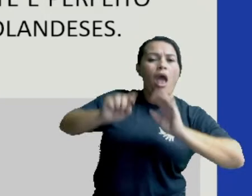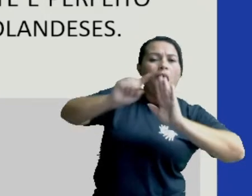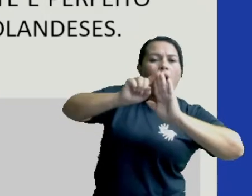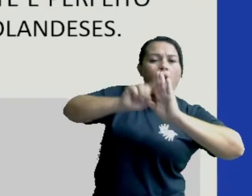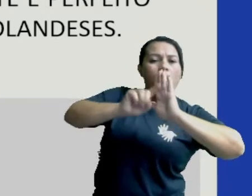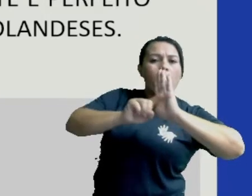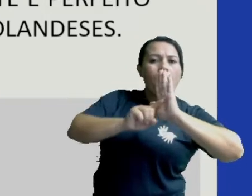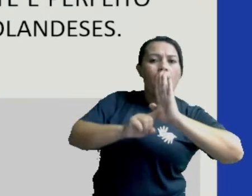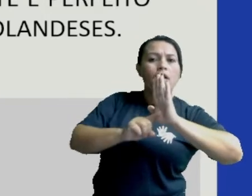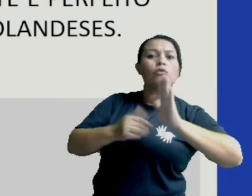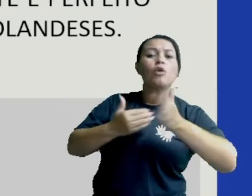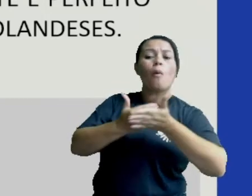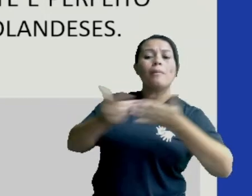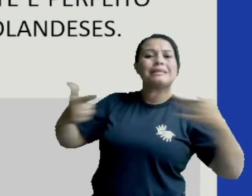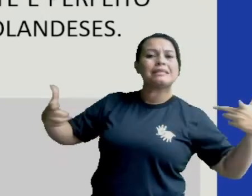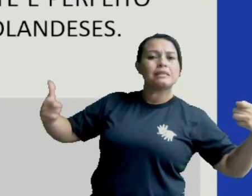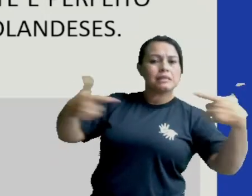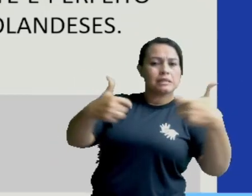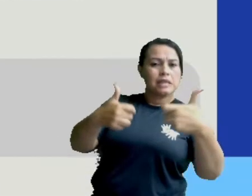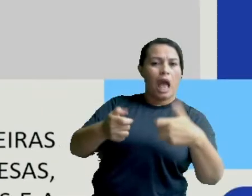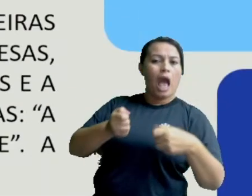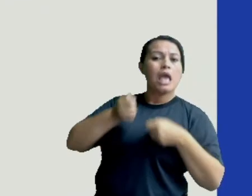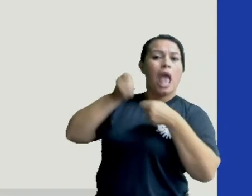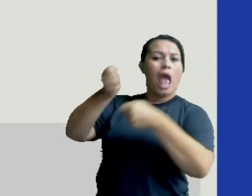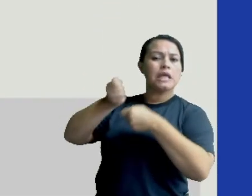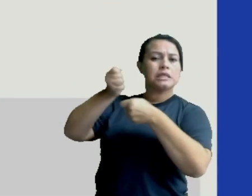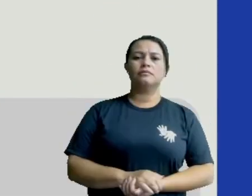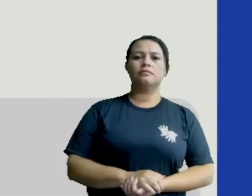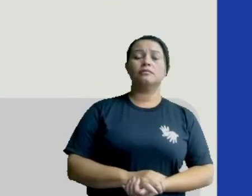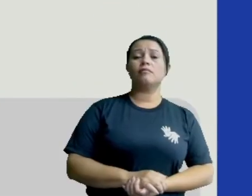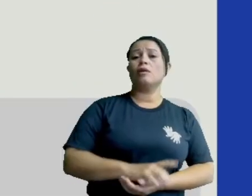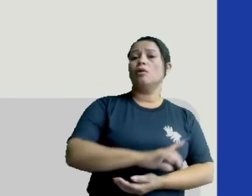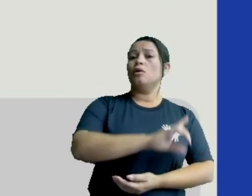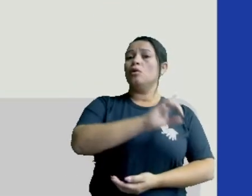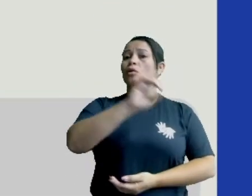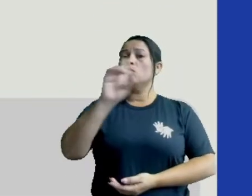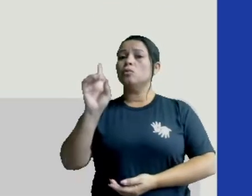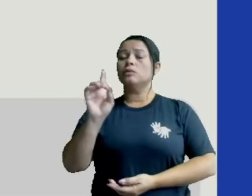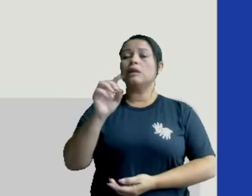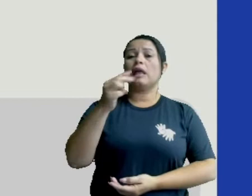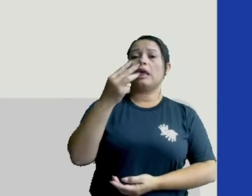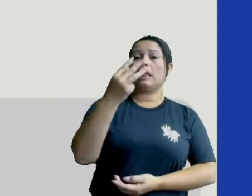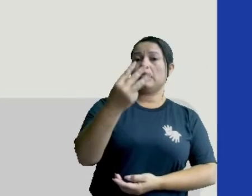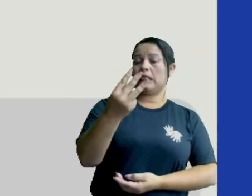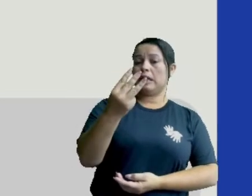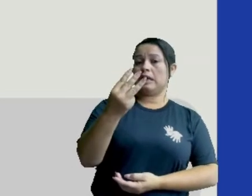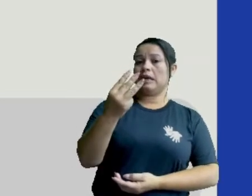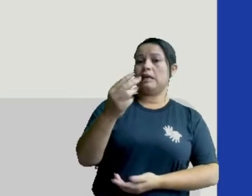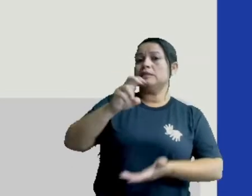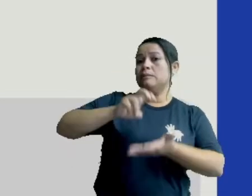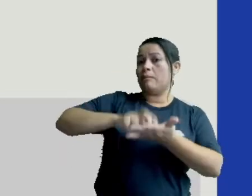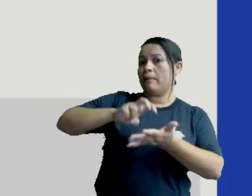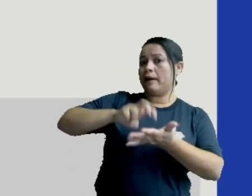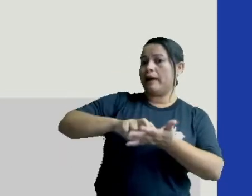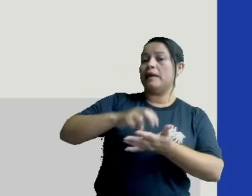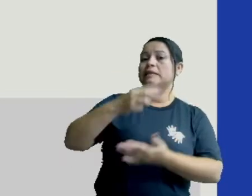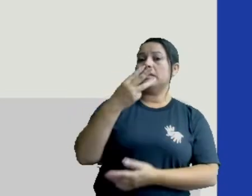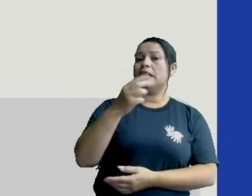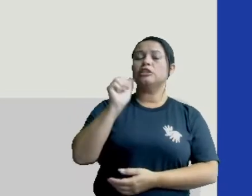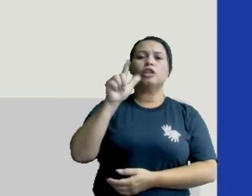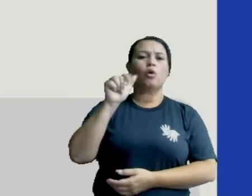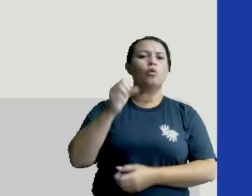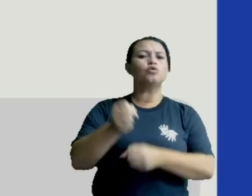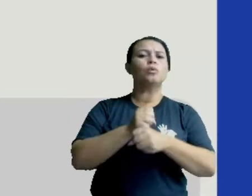combate para resistir aos holandeses. Na manhã de 3 de